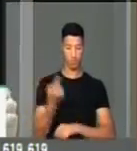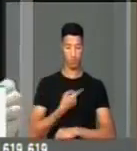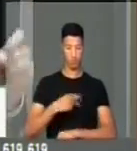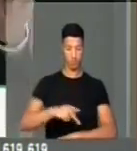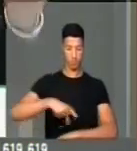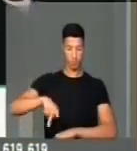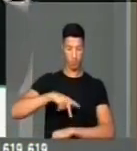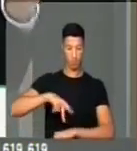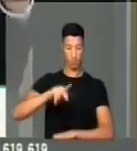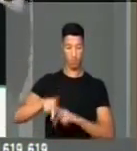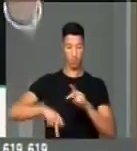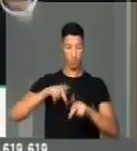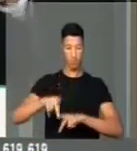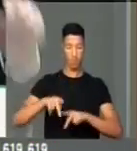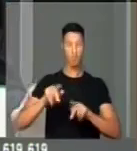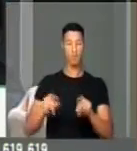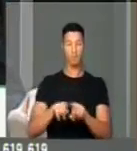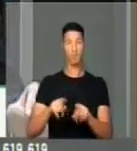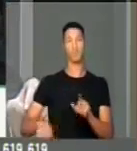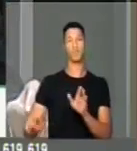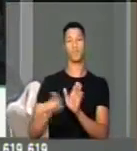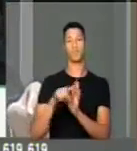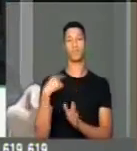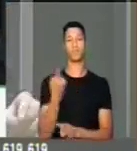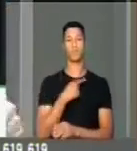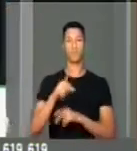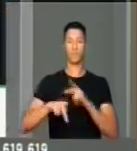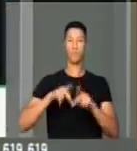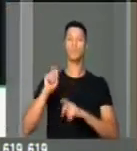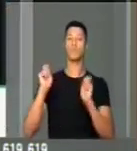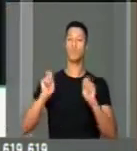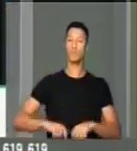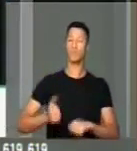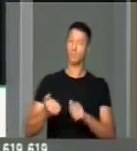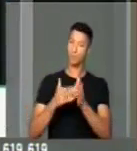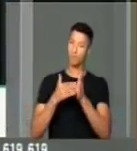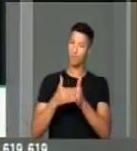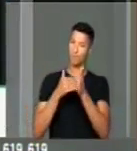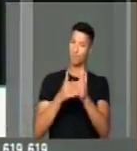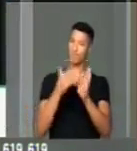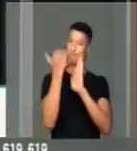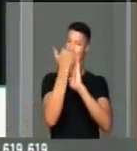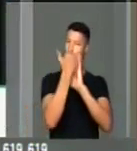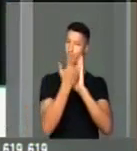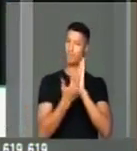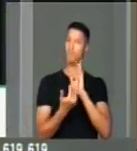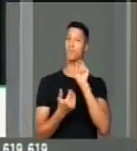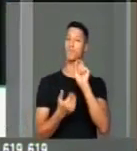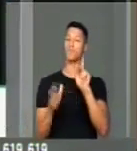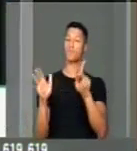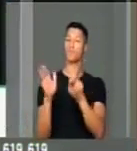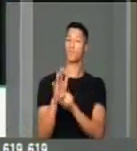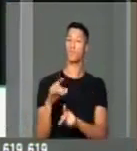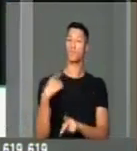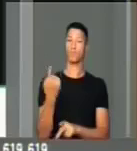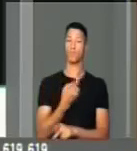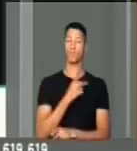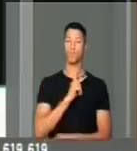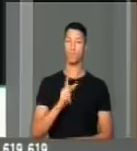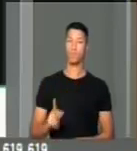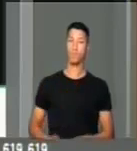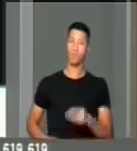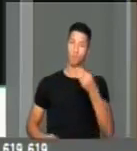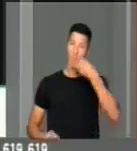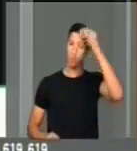povo. E para fazer para o nosso povo, tem que seguir à risca aquilo que o nosso